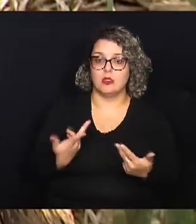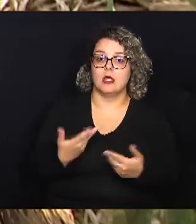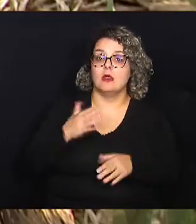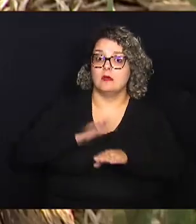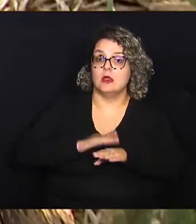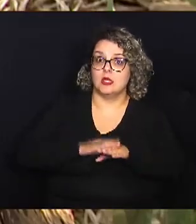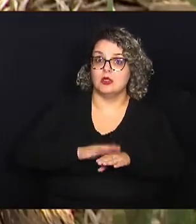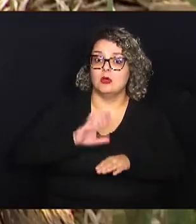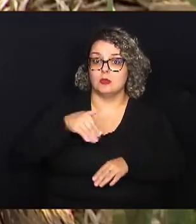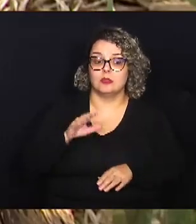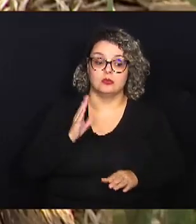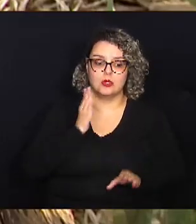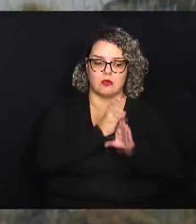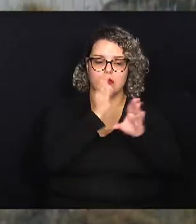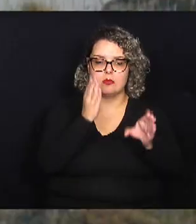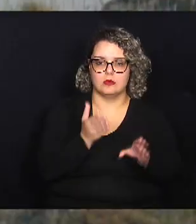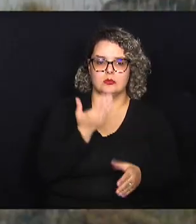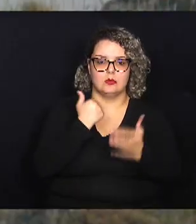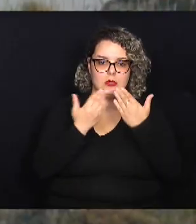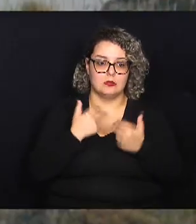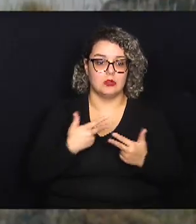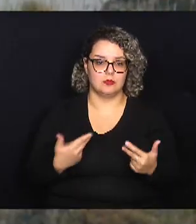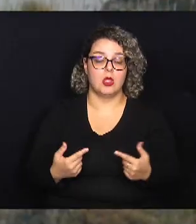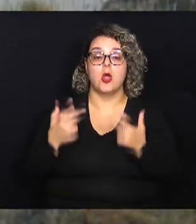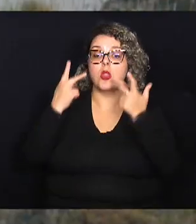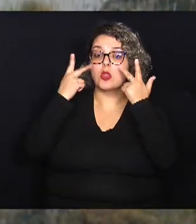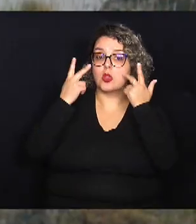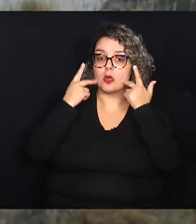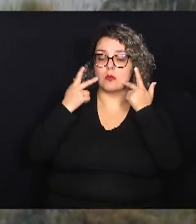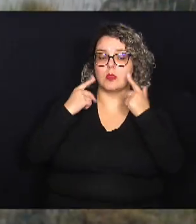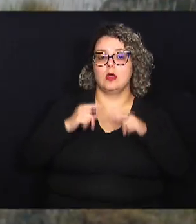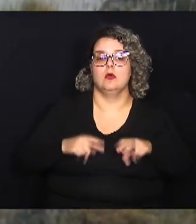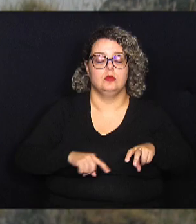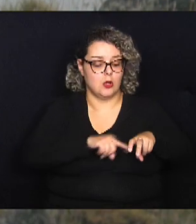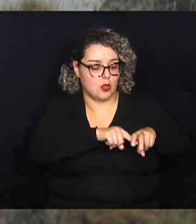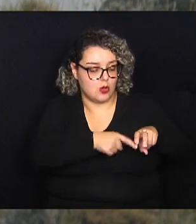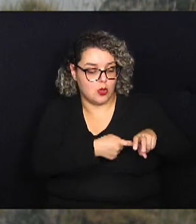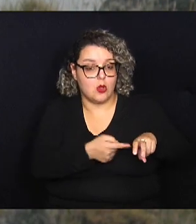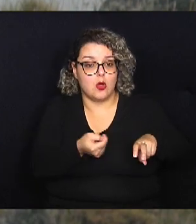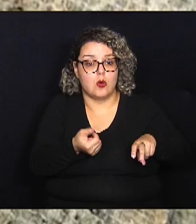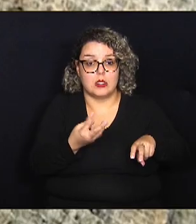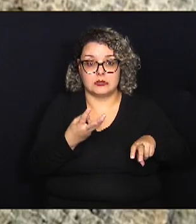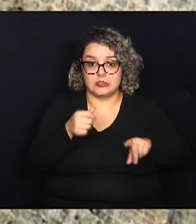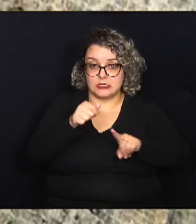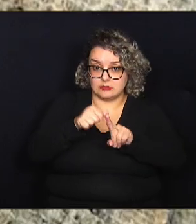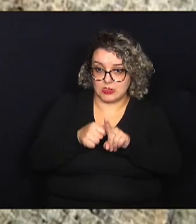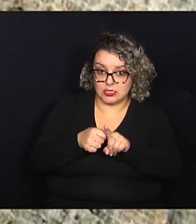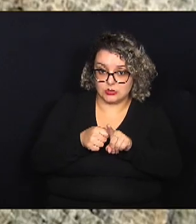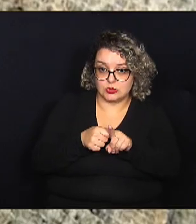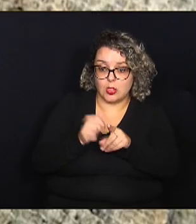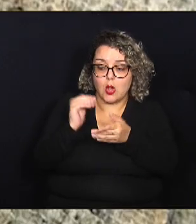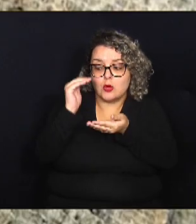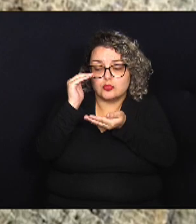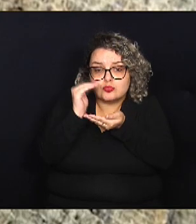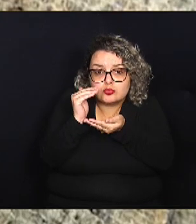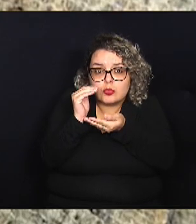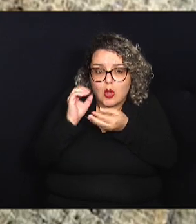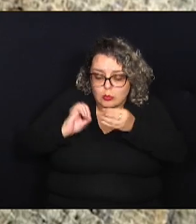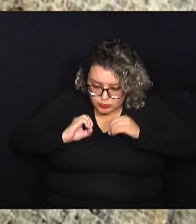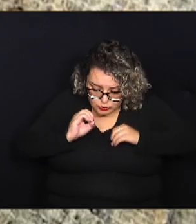que ela pode encontrar o alimento dela também. Geralmente a gestação dura quase 3 meses. Os filhotes nascem com cerca